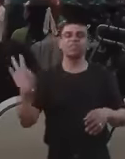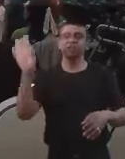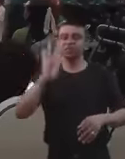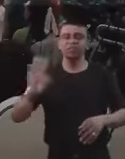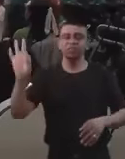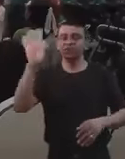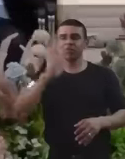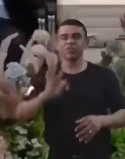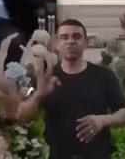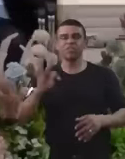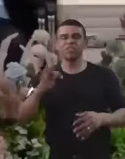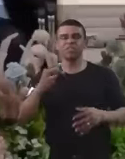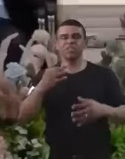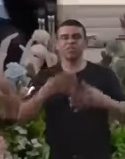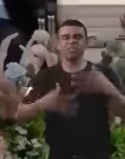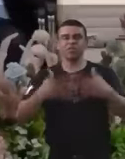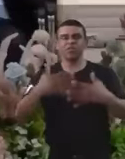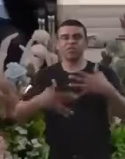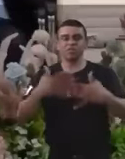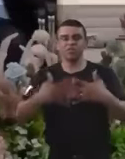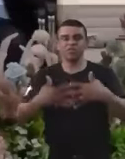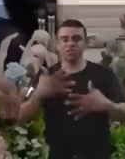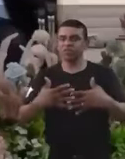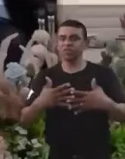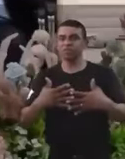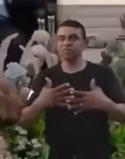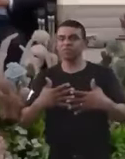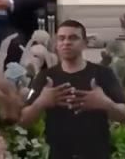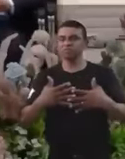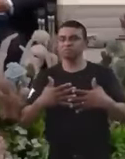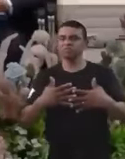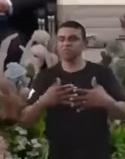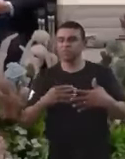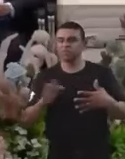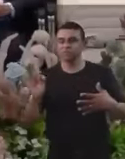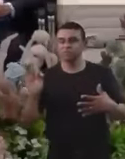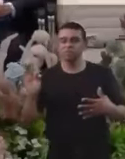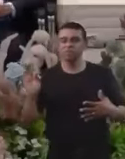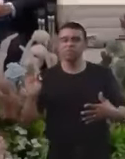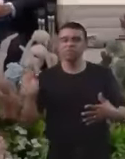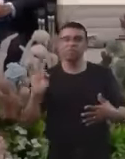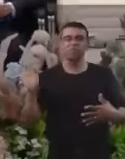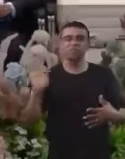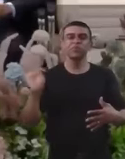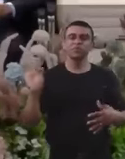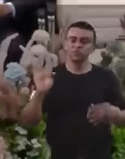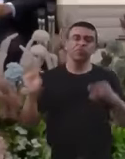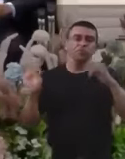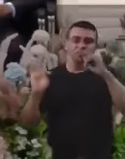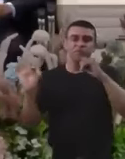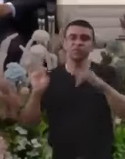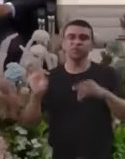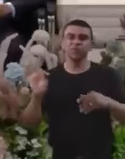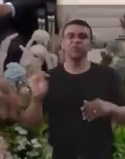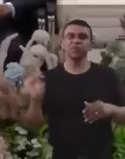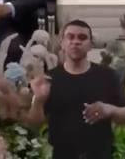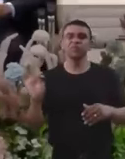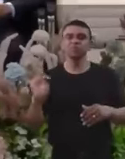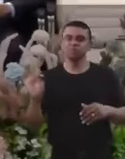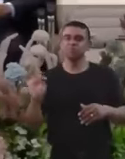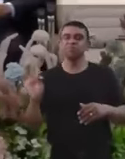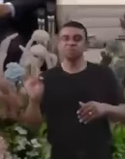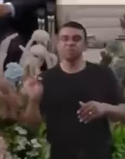Vou provar na Bíblia. A teologia da confusão. E Lucas não apresenta só a teologia carismática. Lucas